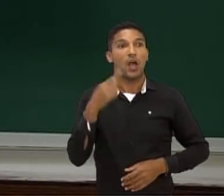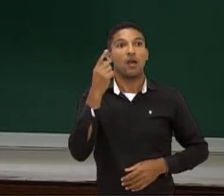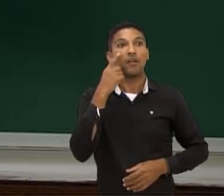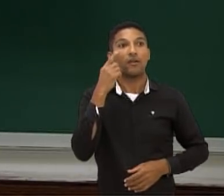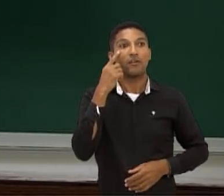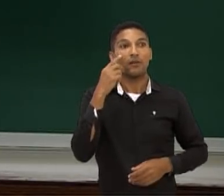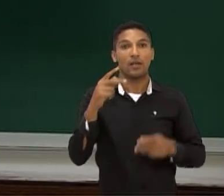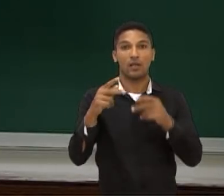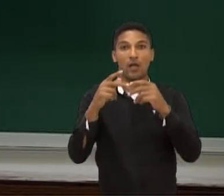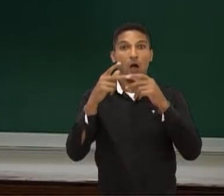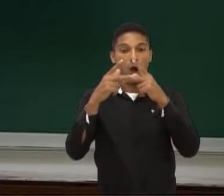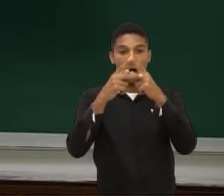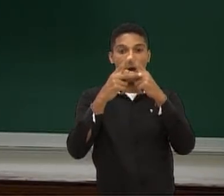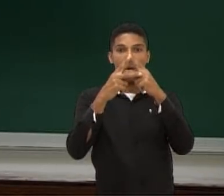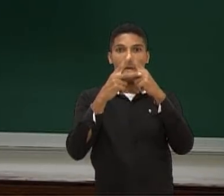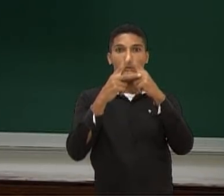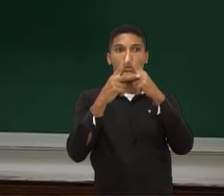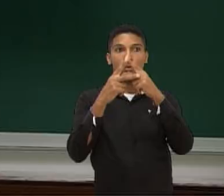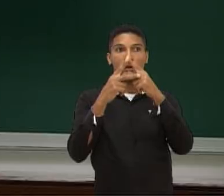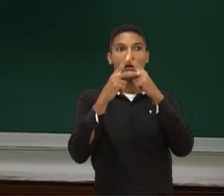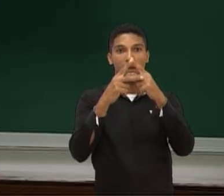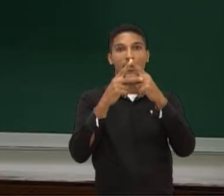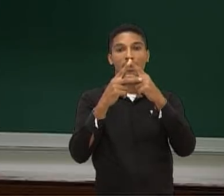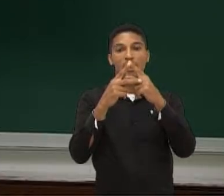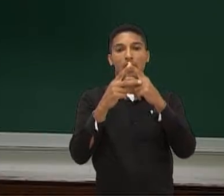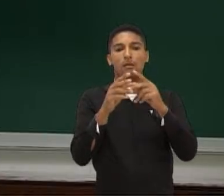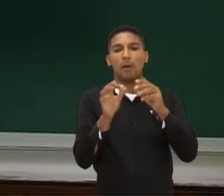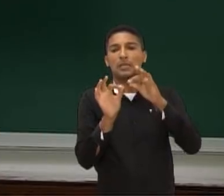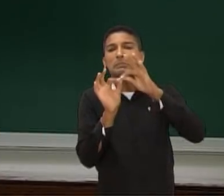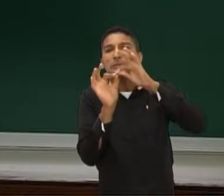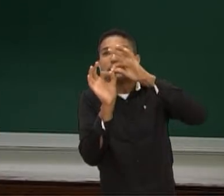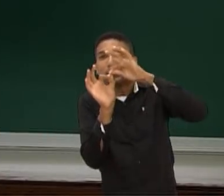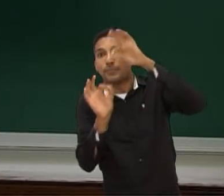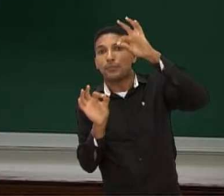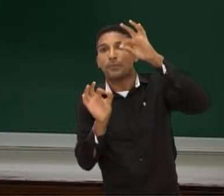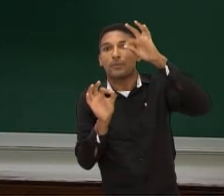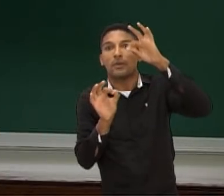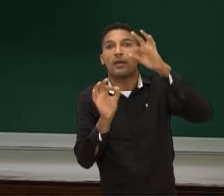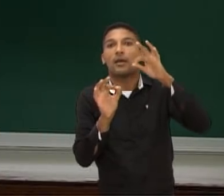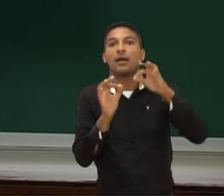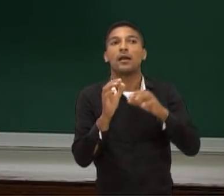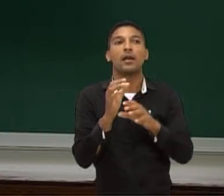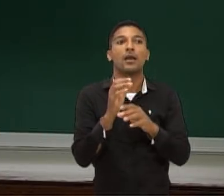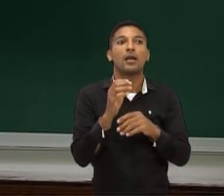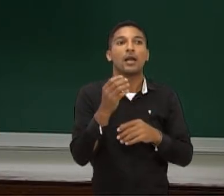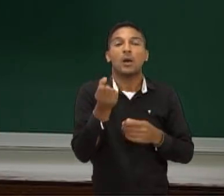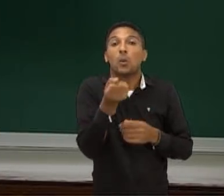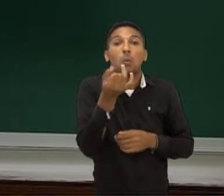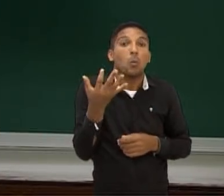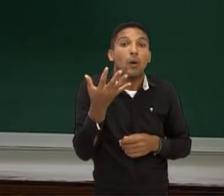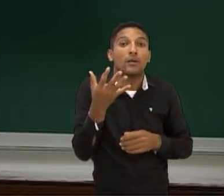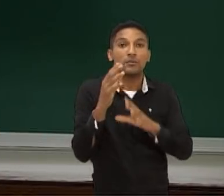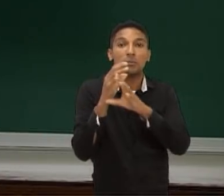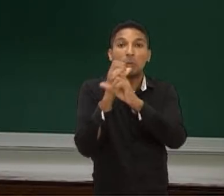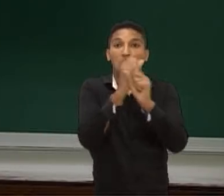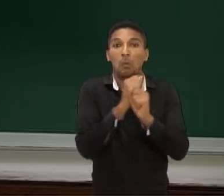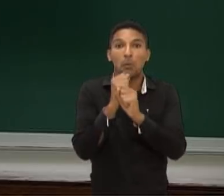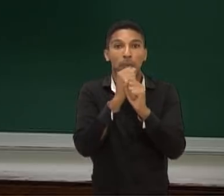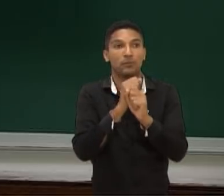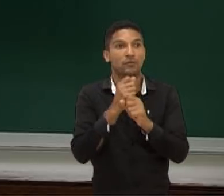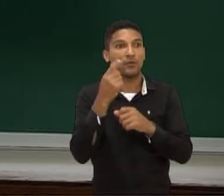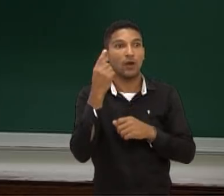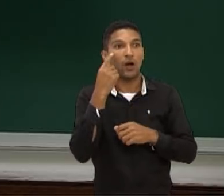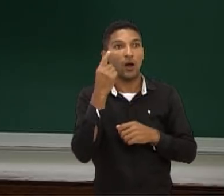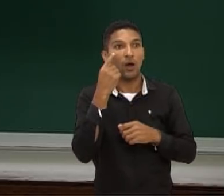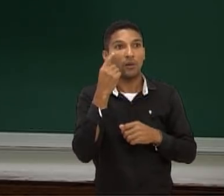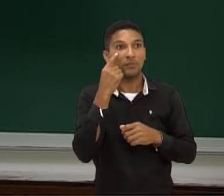borda destacada nessa forma? Que forma que eu tenho? Eu tenho um triângulo. Como que eu faço para medir? Eu vou encaixar esse triângulo, certo? E eu